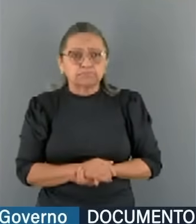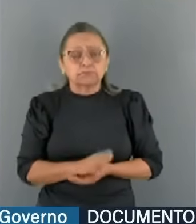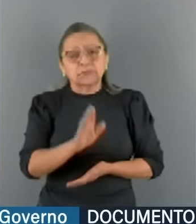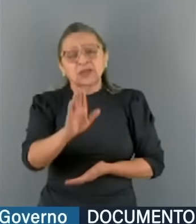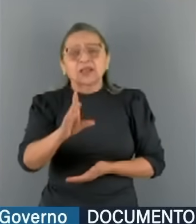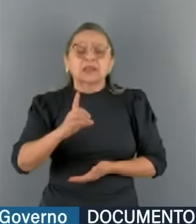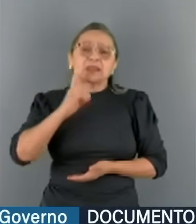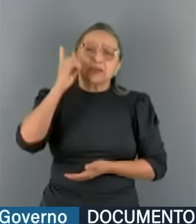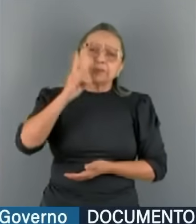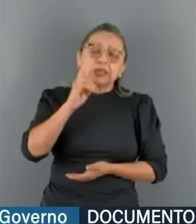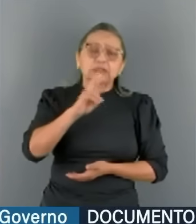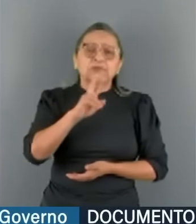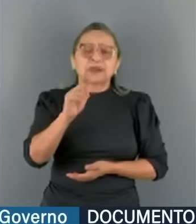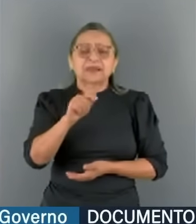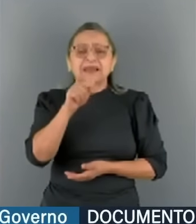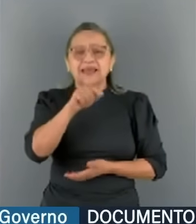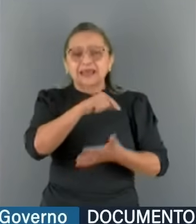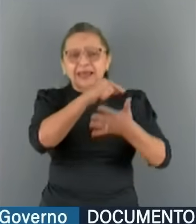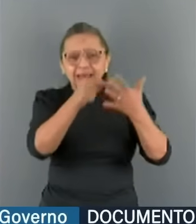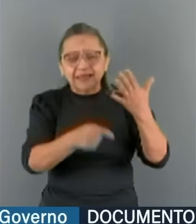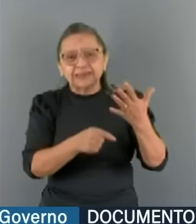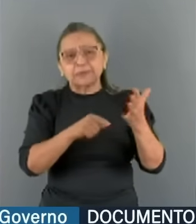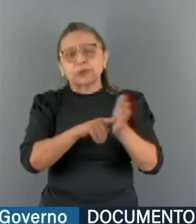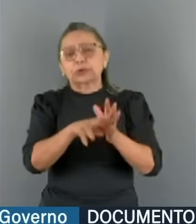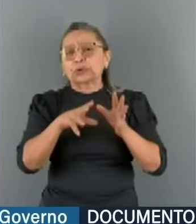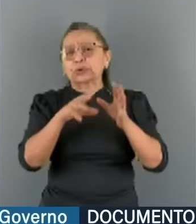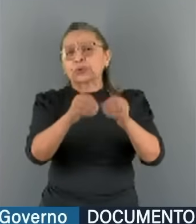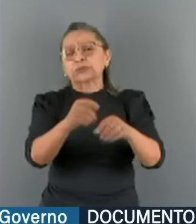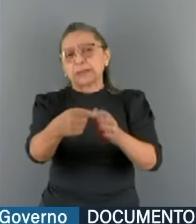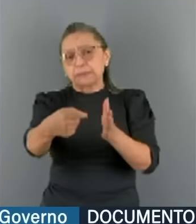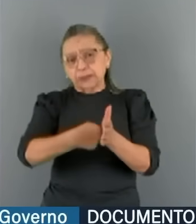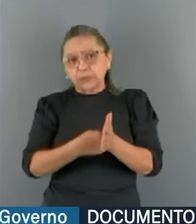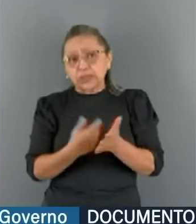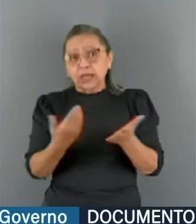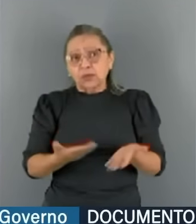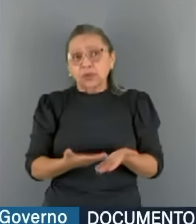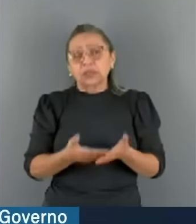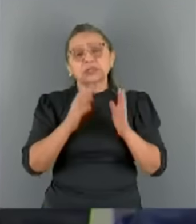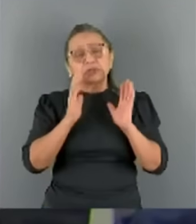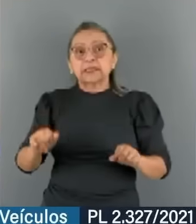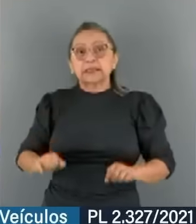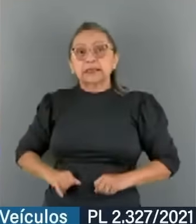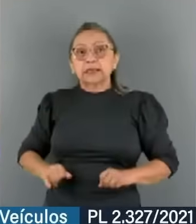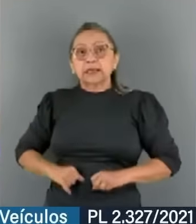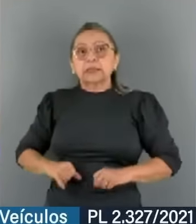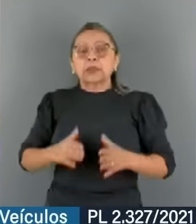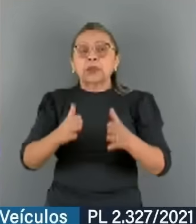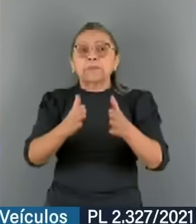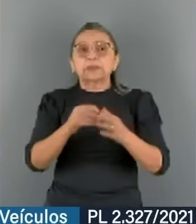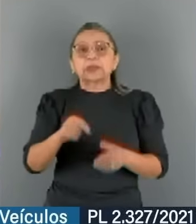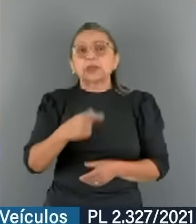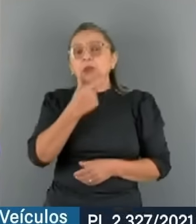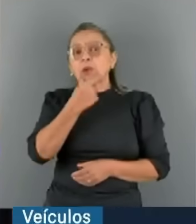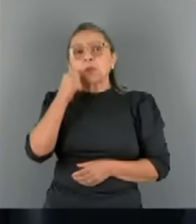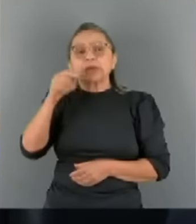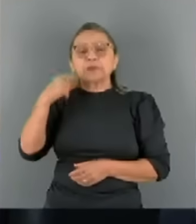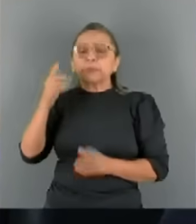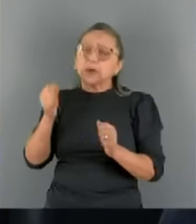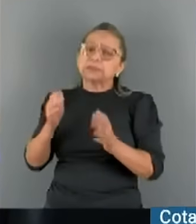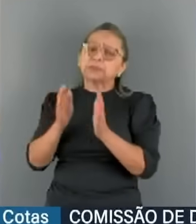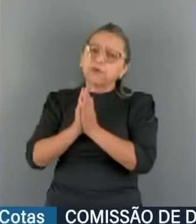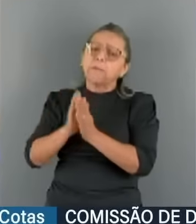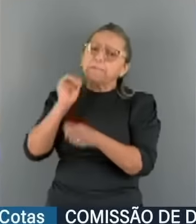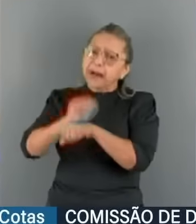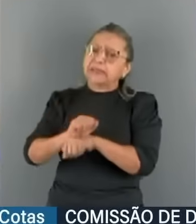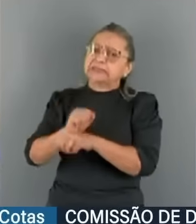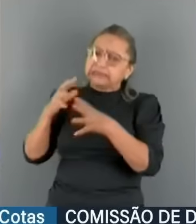Deputado Valadares, essas perguntas todas que o senhor está me fazendo, elas já foram respondidas. Que o advogado posso parar de interferir, eu já fiz a questão